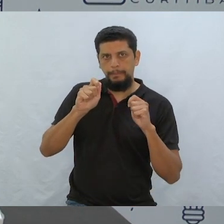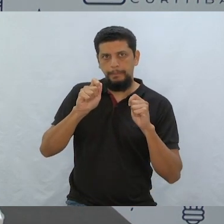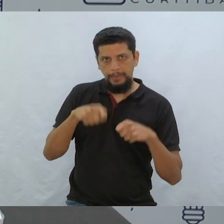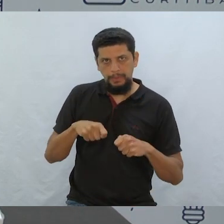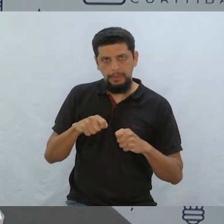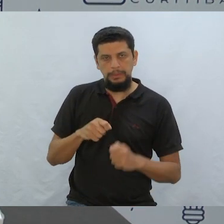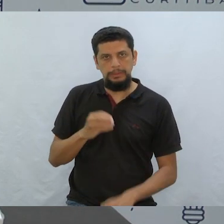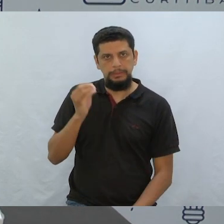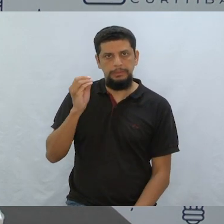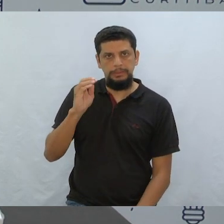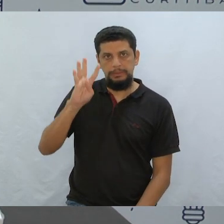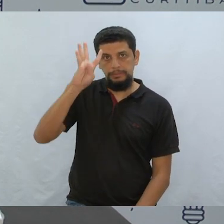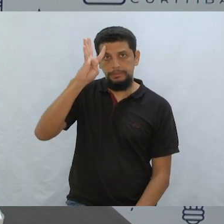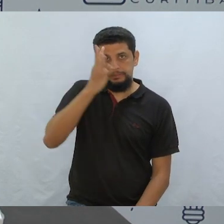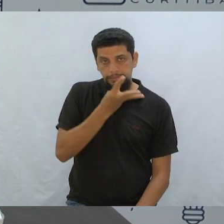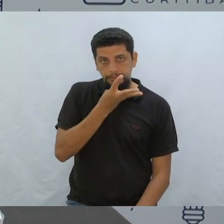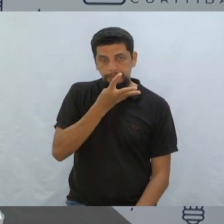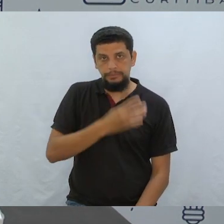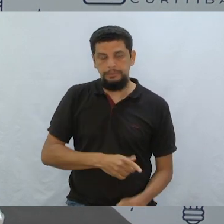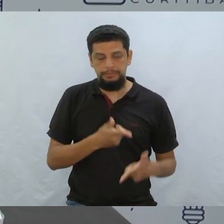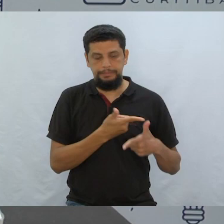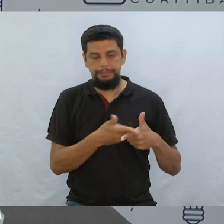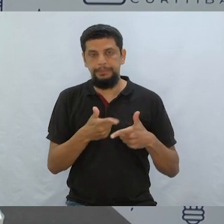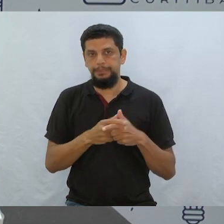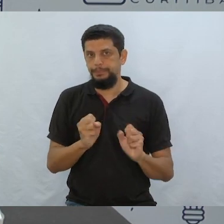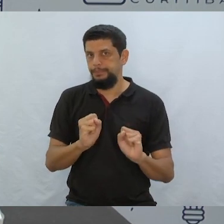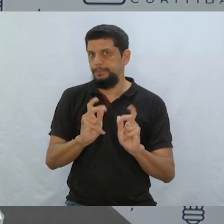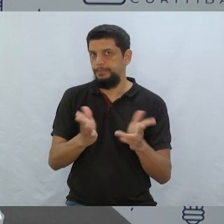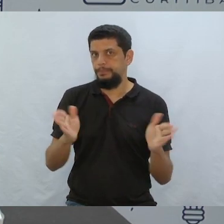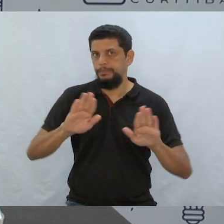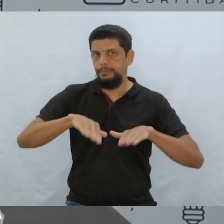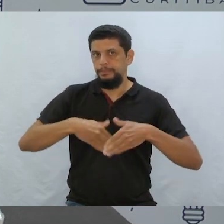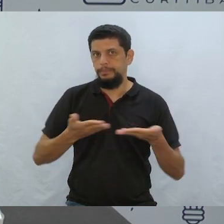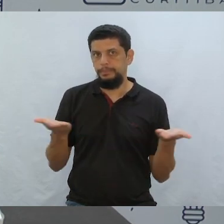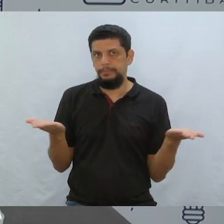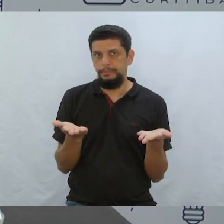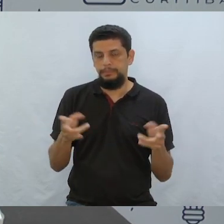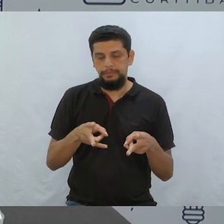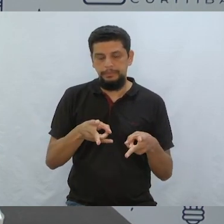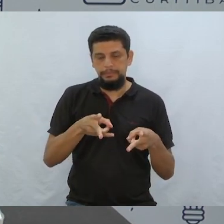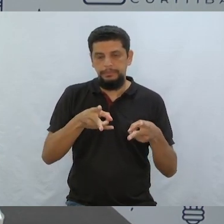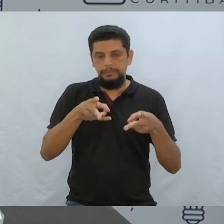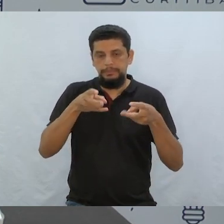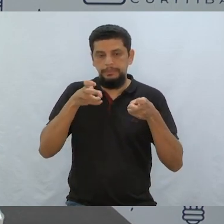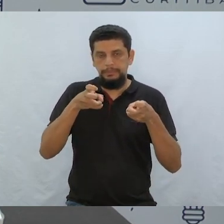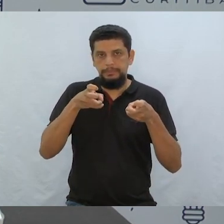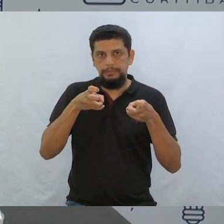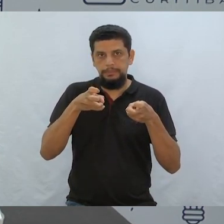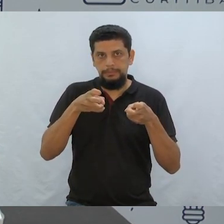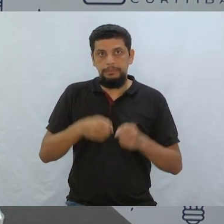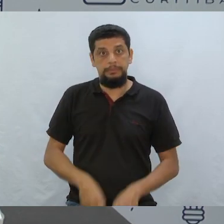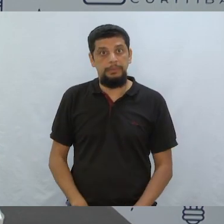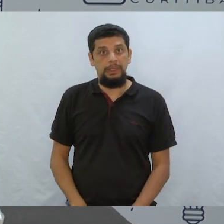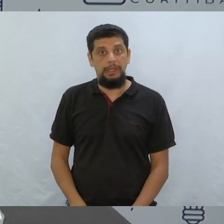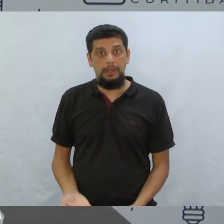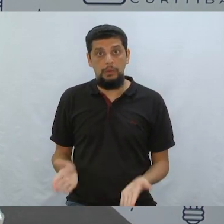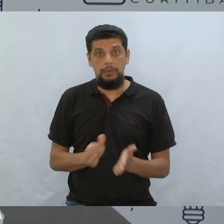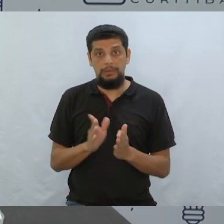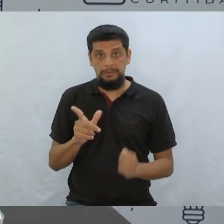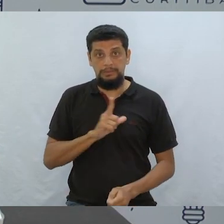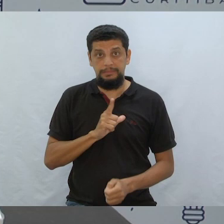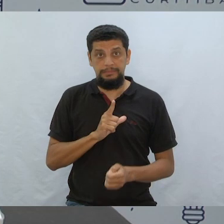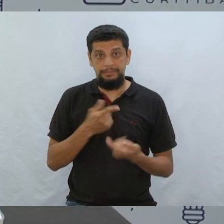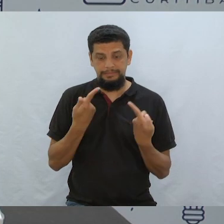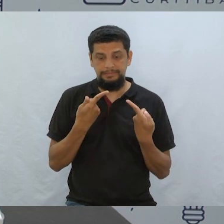podem tentar resolver também, tá? Então, agora, observem. Agora que nós vamos